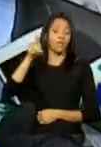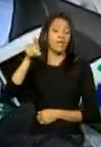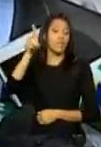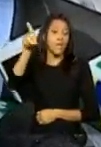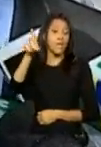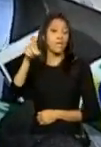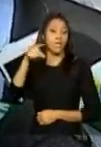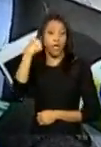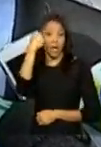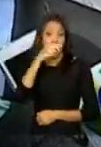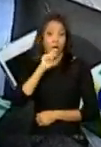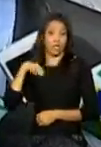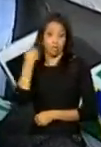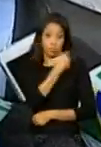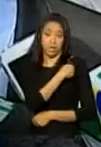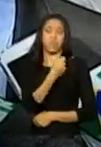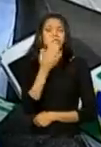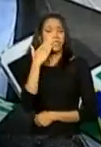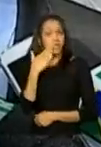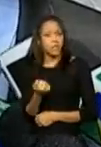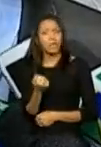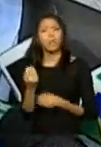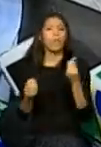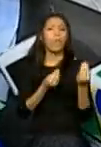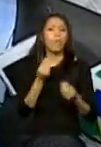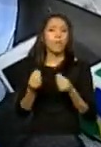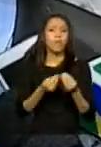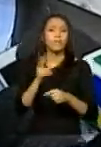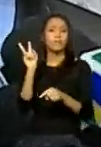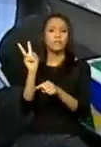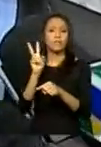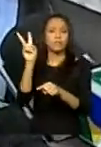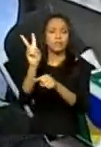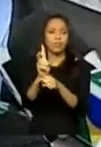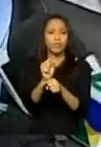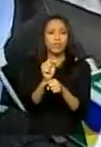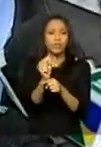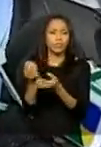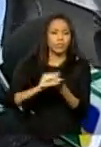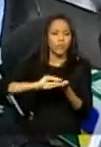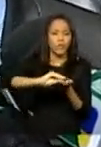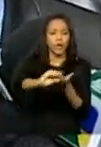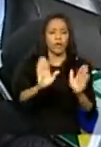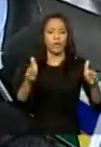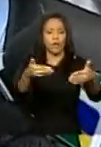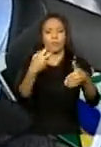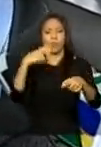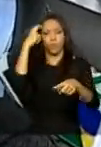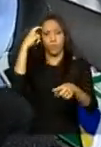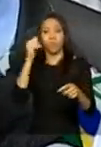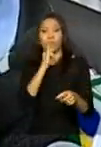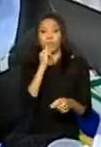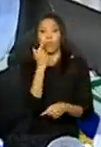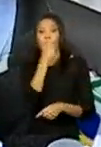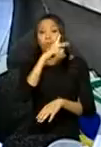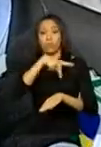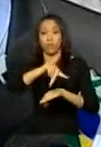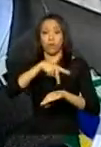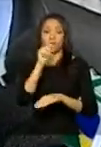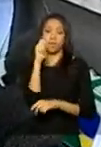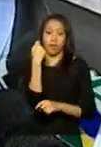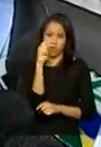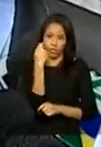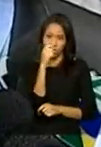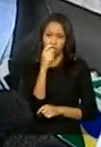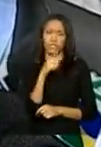espanhóis acompanham esse financiamento brasileiro, que consideram bem avançado. Agora, a Argentina tem alguns aspectos